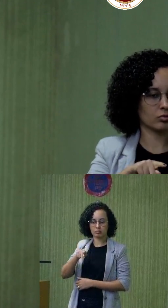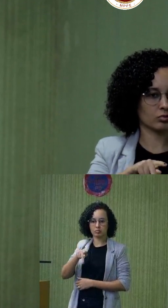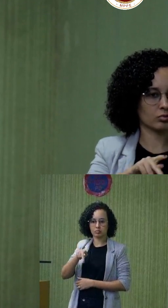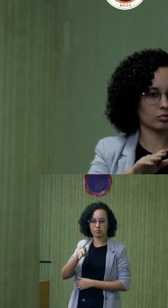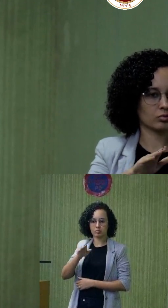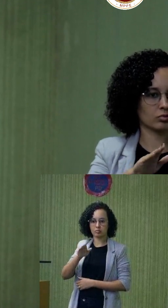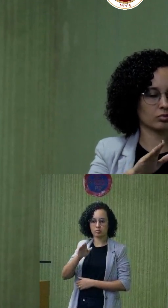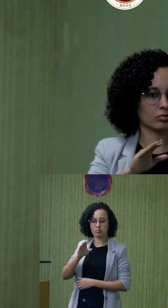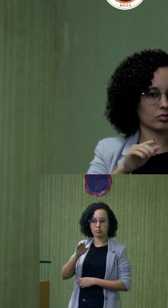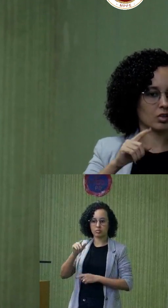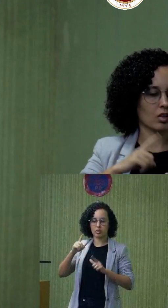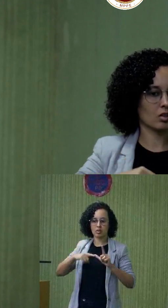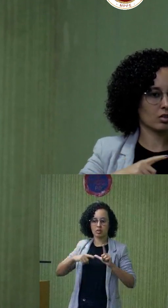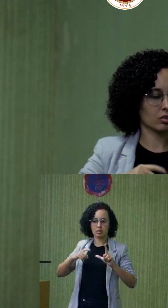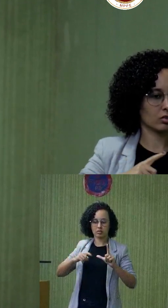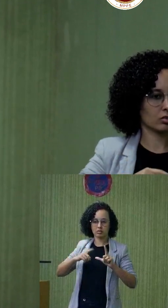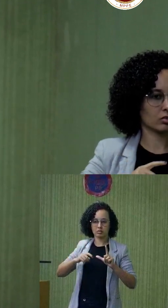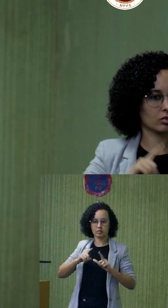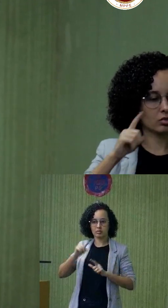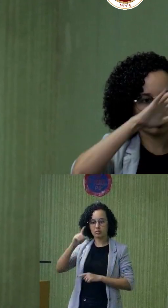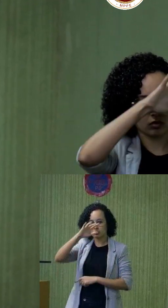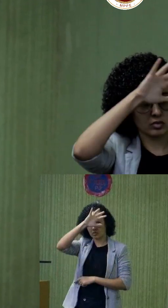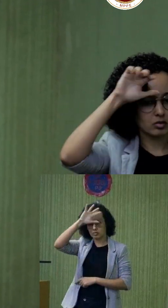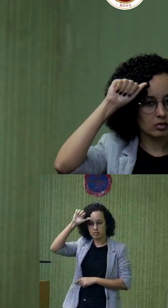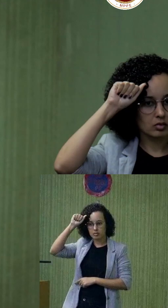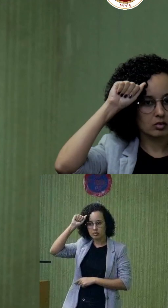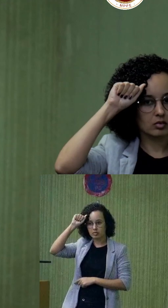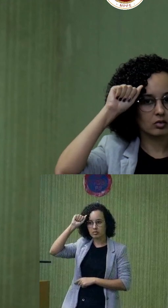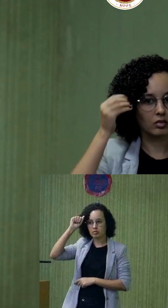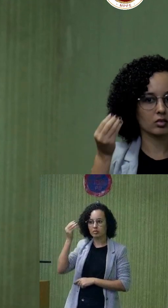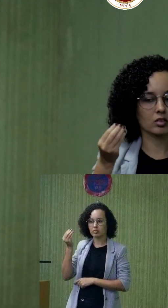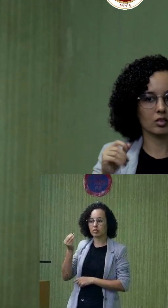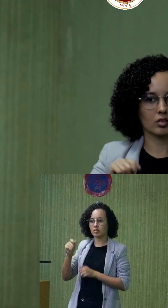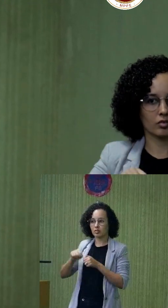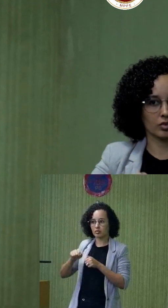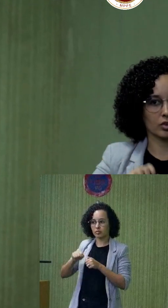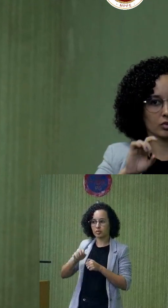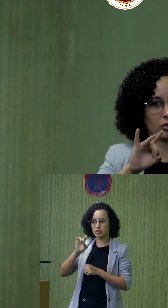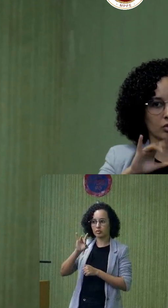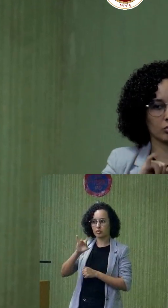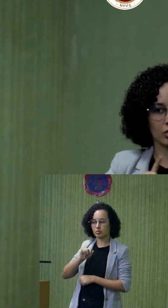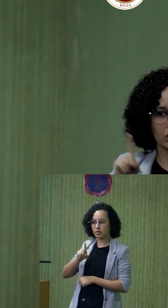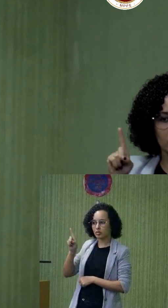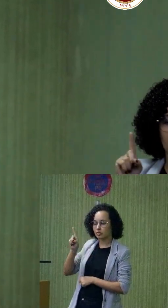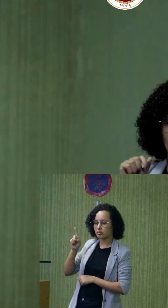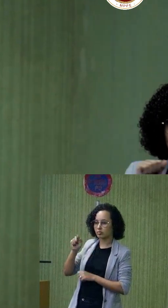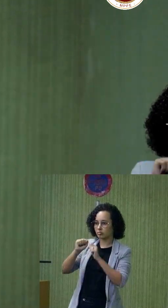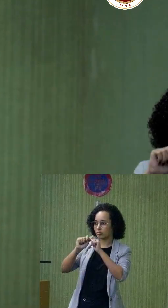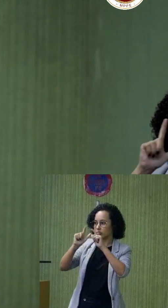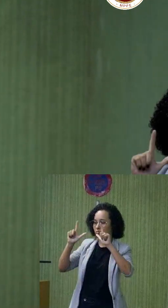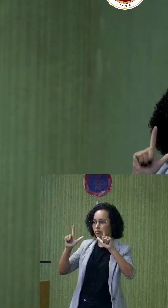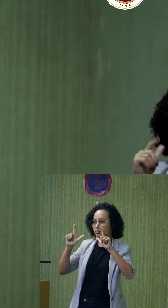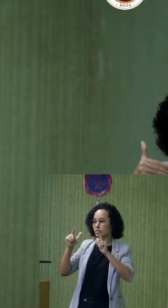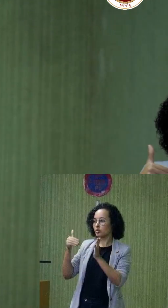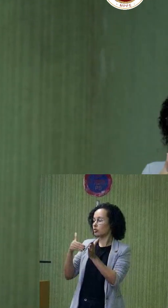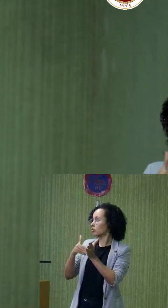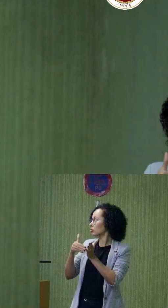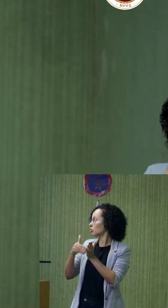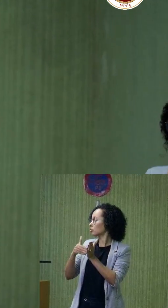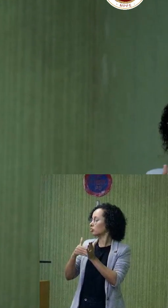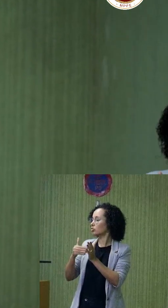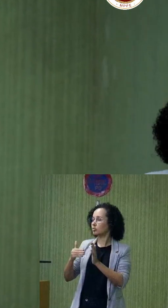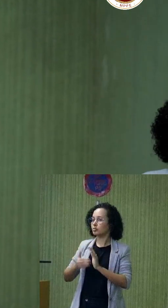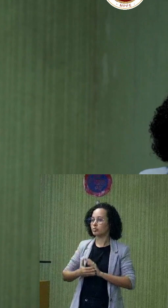letras e ele fez esse poema só para esse essa apresentação então ele tá na última